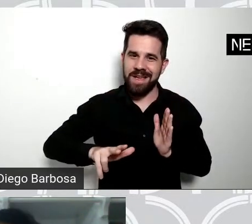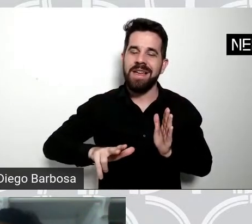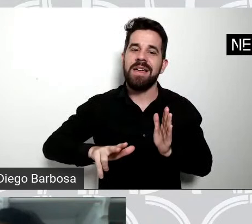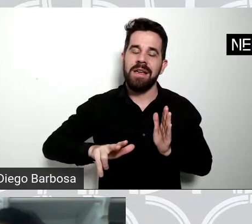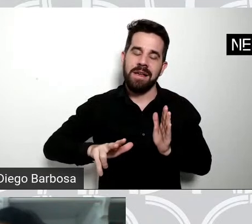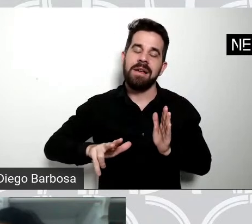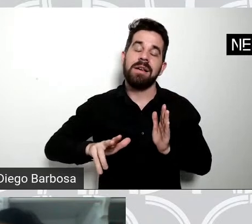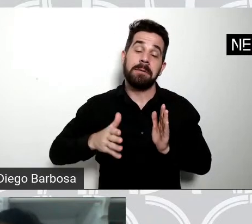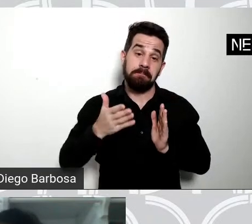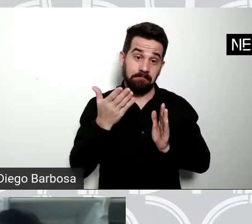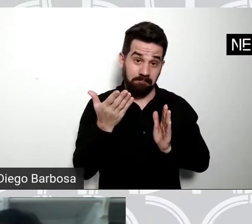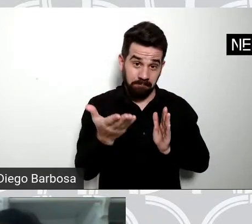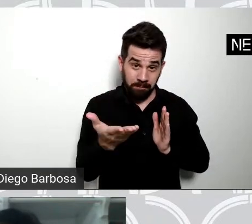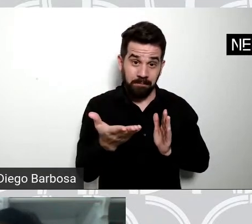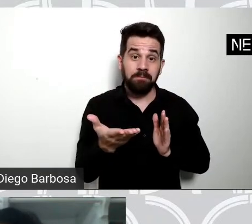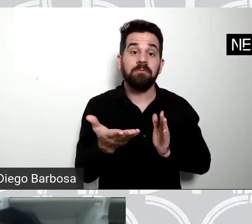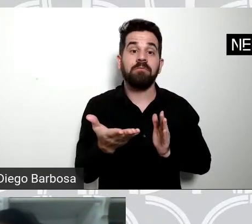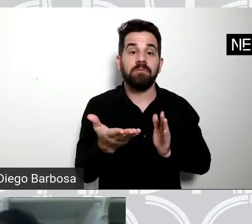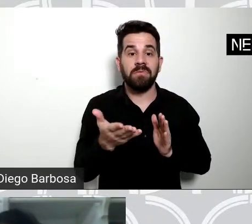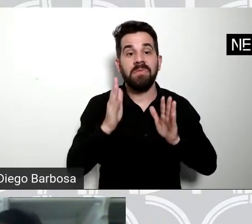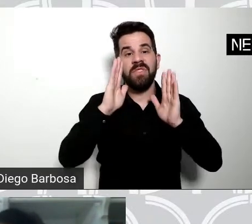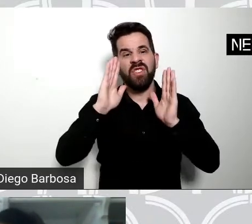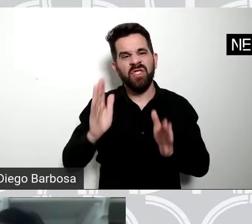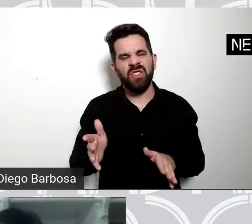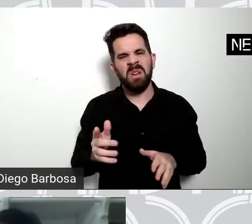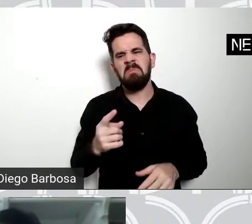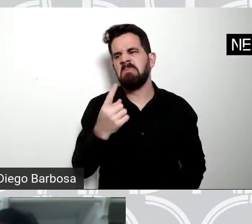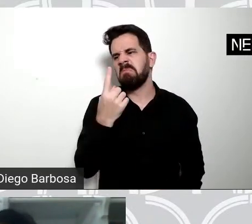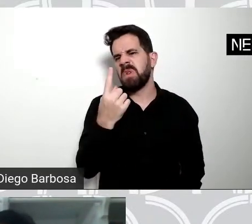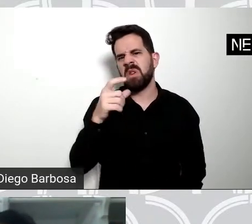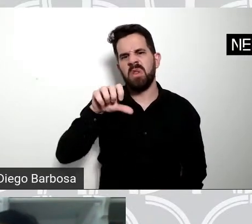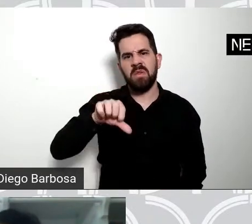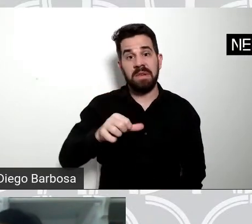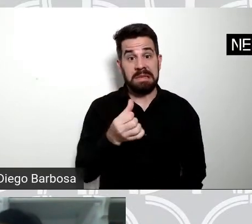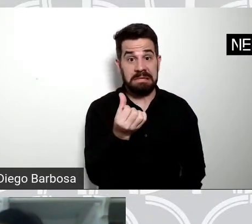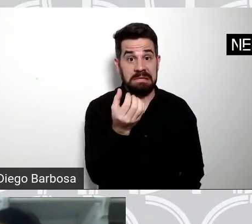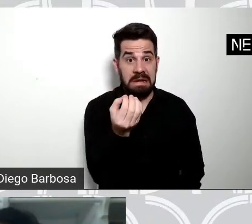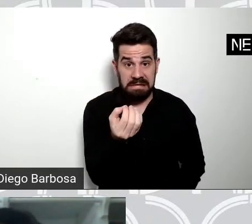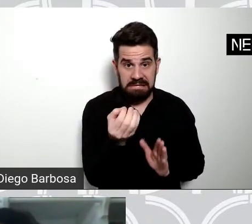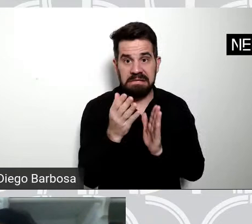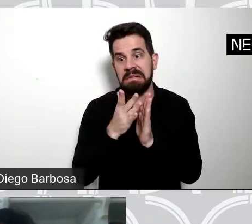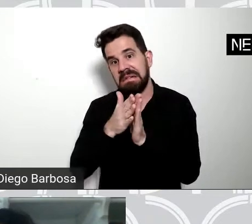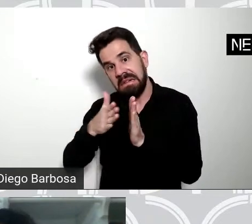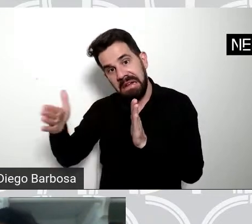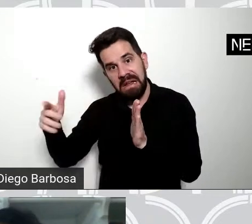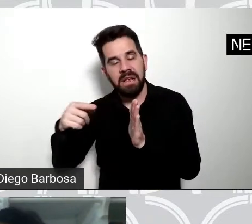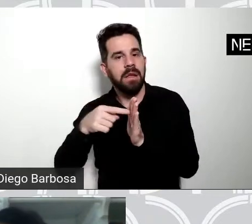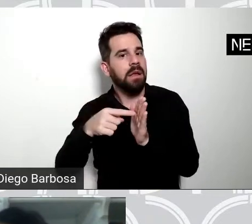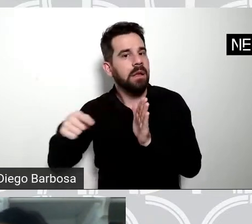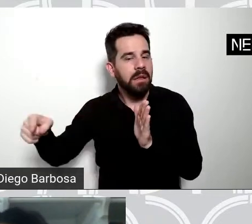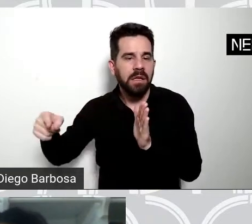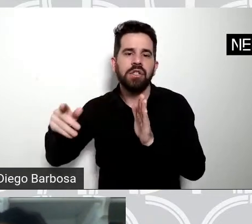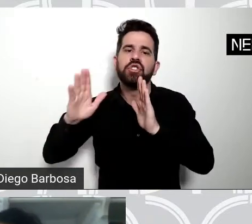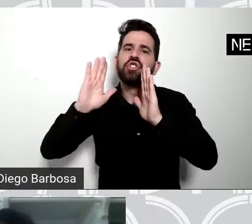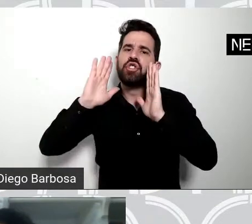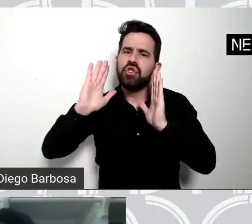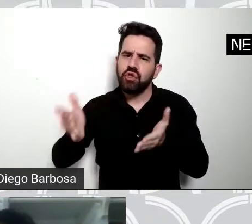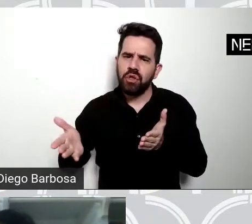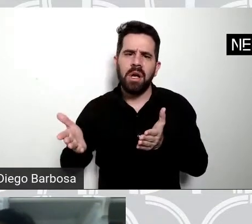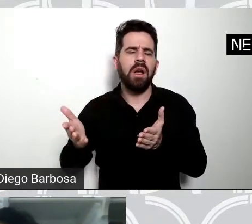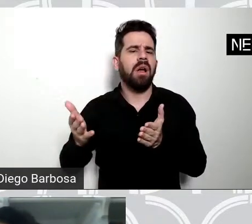eles já, desde os anos 60, quer dizer, desde o pós-guerra, eles estão aí brigando nas ciências